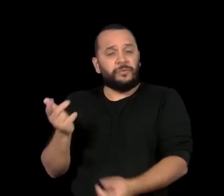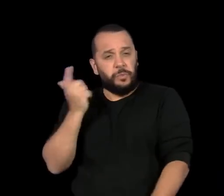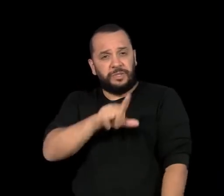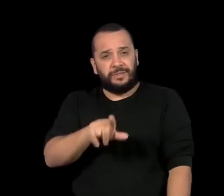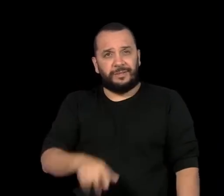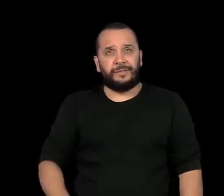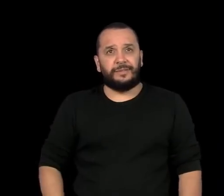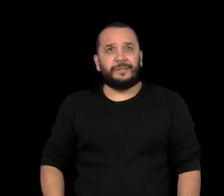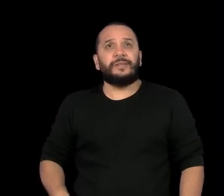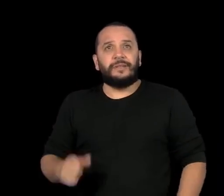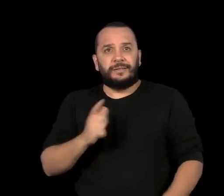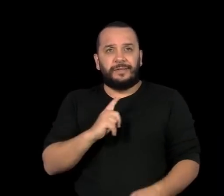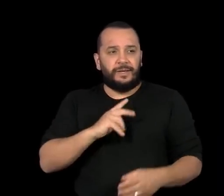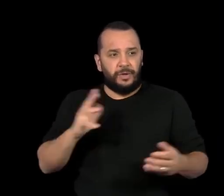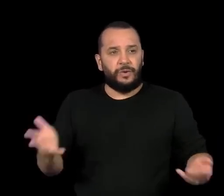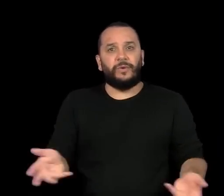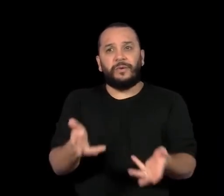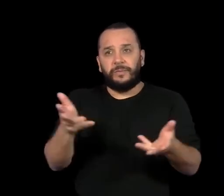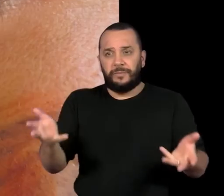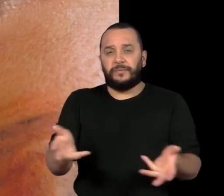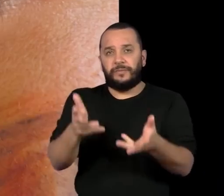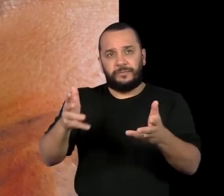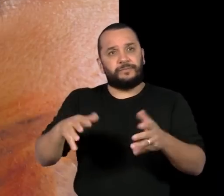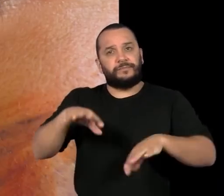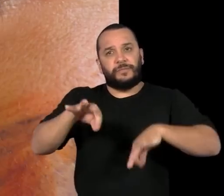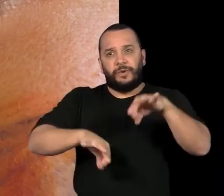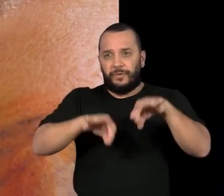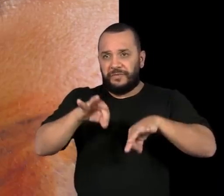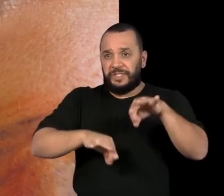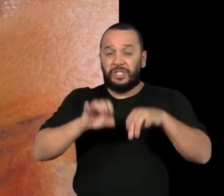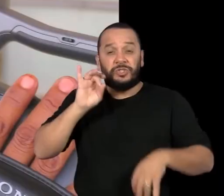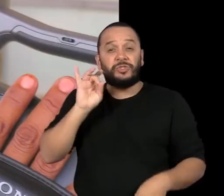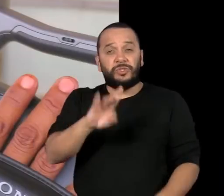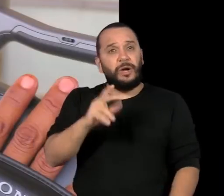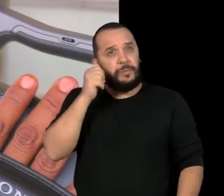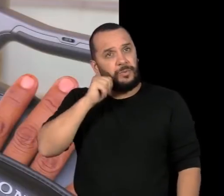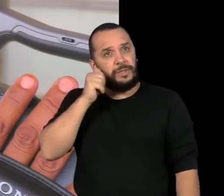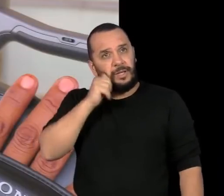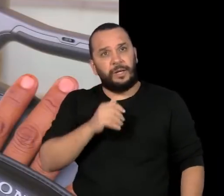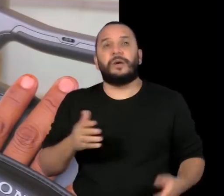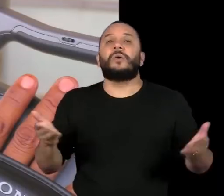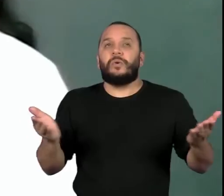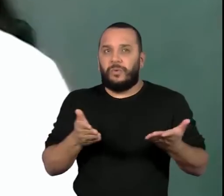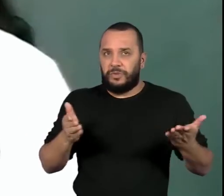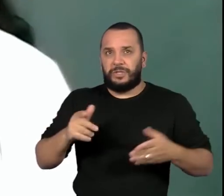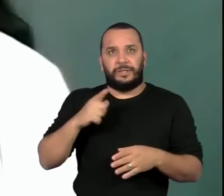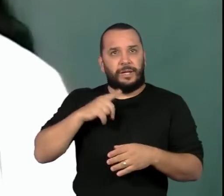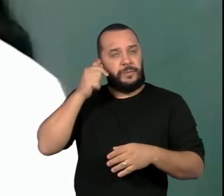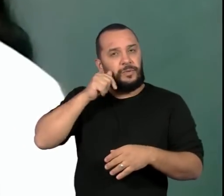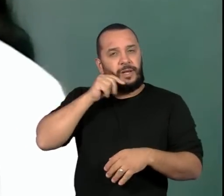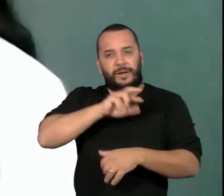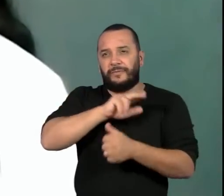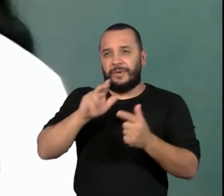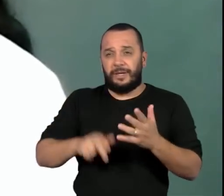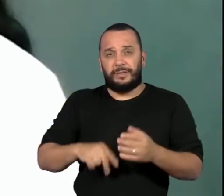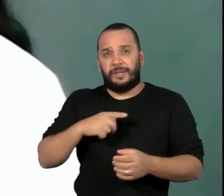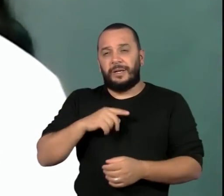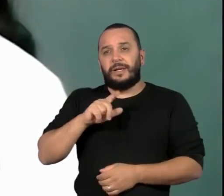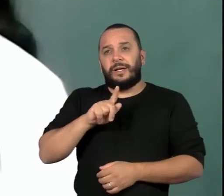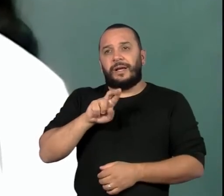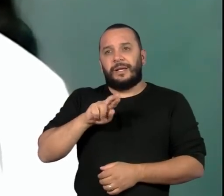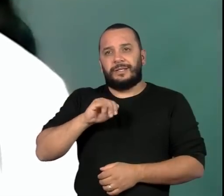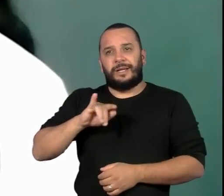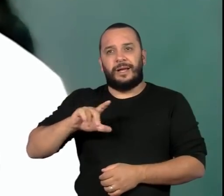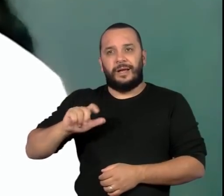de promover oficinas só para mulheres. Hoje há no país muitas realizadoras, como Graciela Guarani,